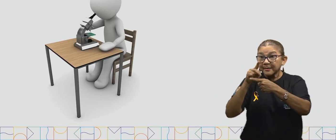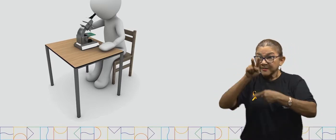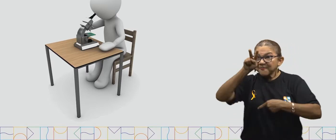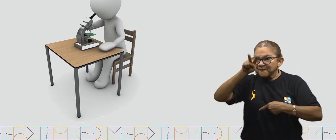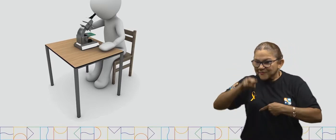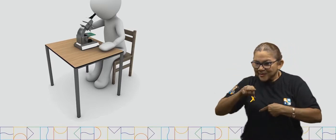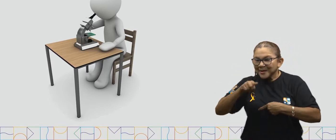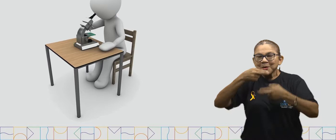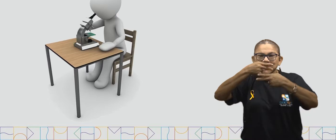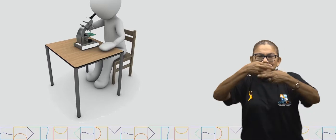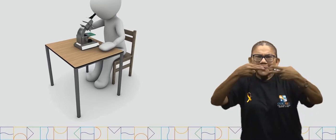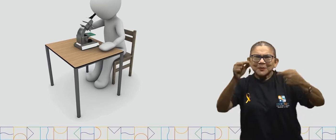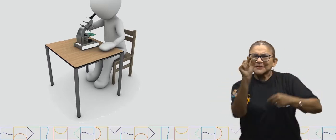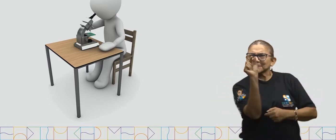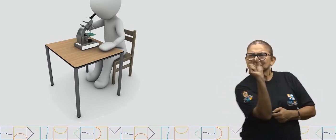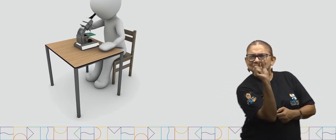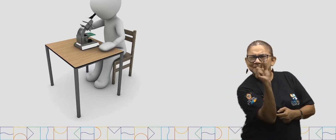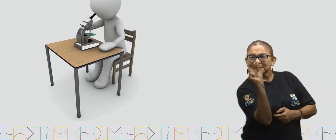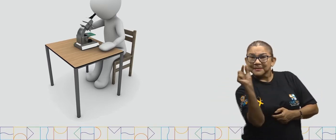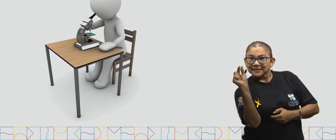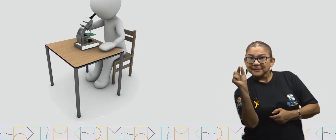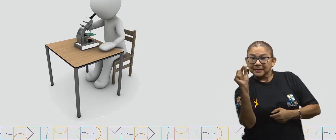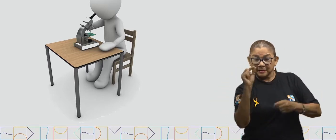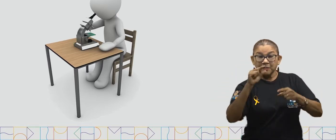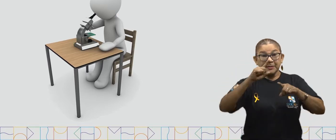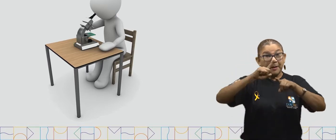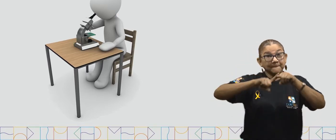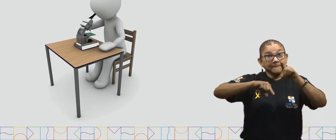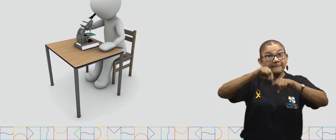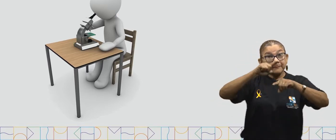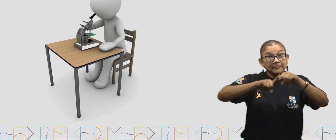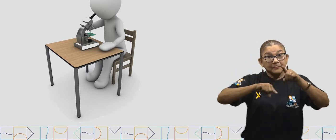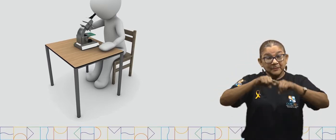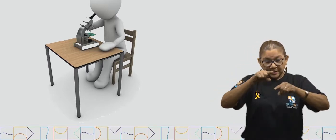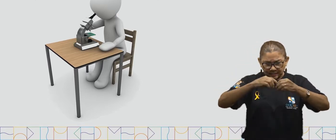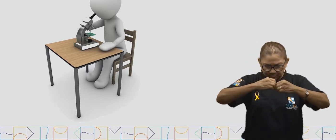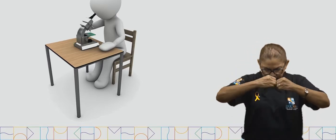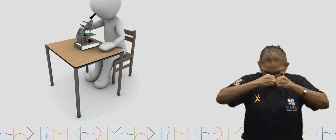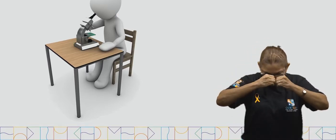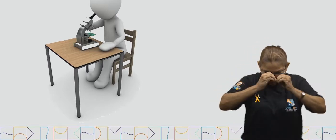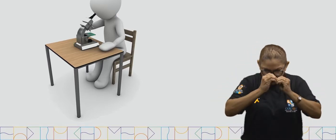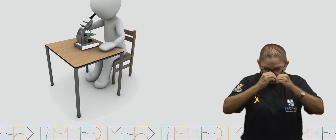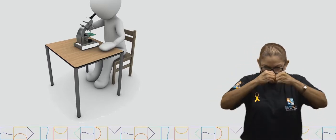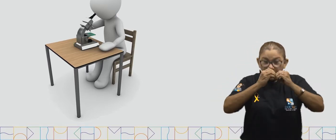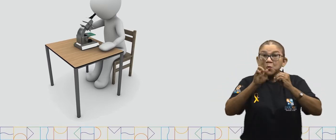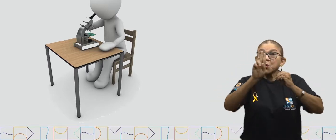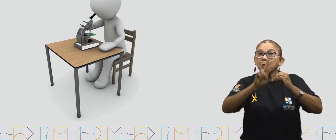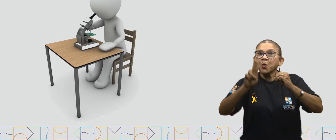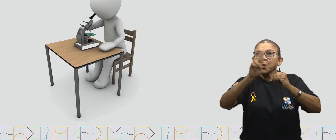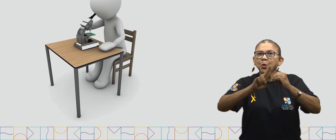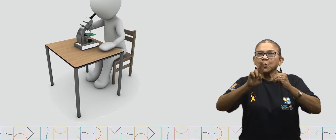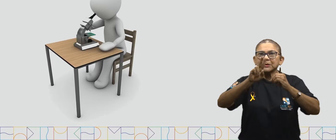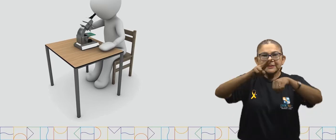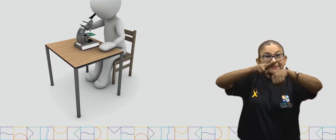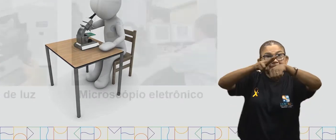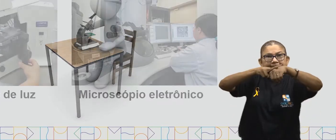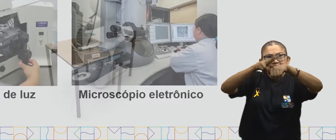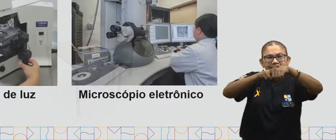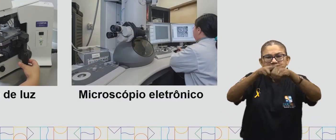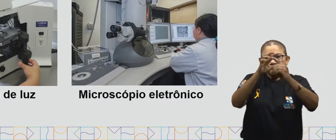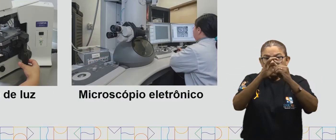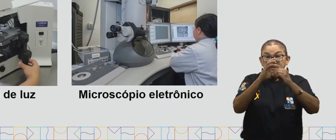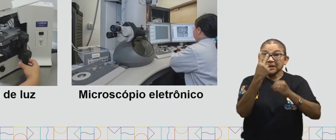ver coisas pequenas. Ele é um equipamento que utiliza lentes para aumentar a imagem